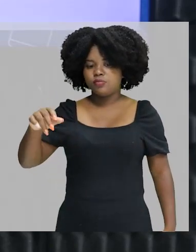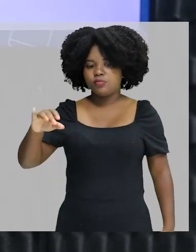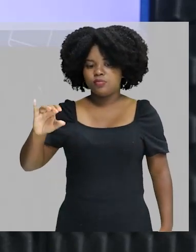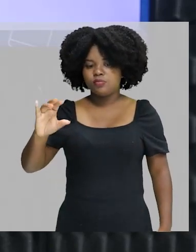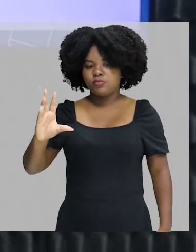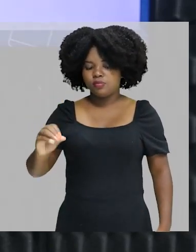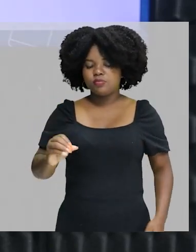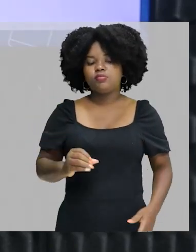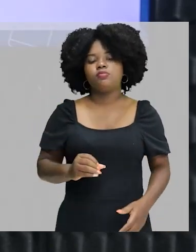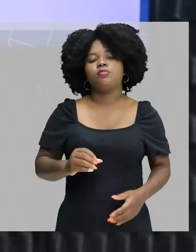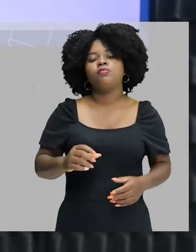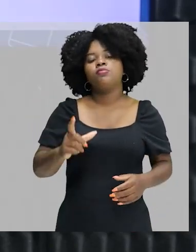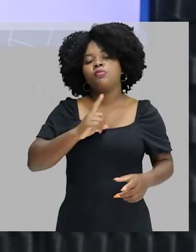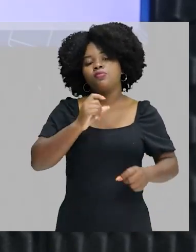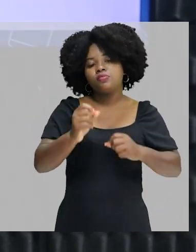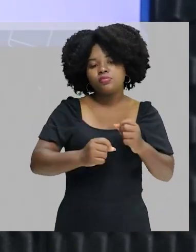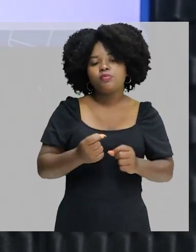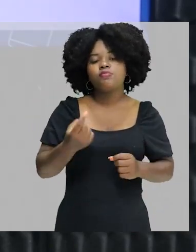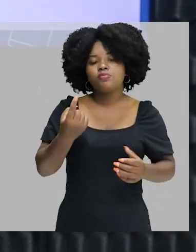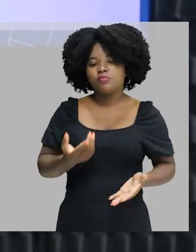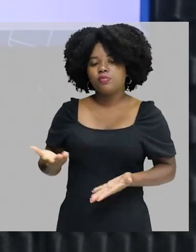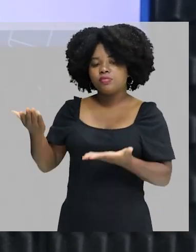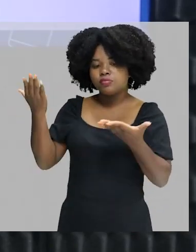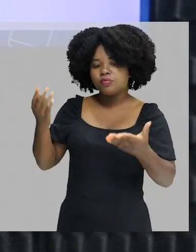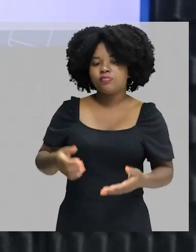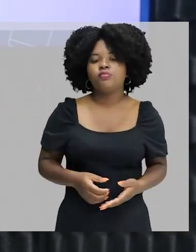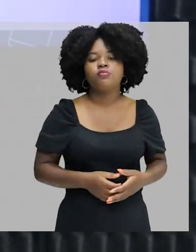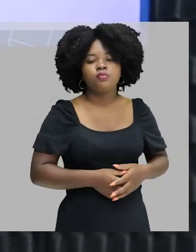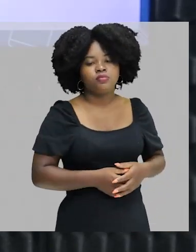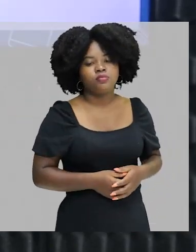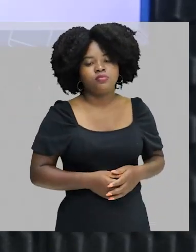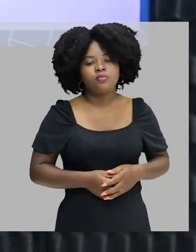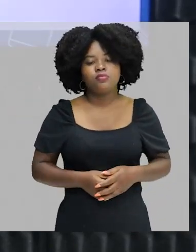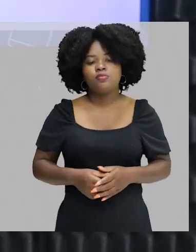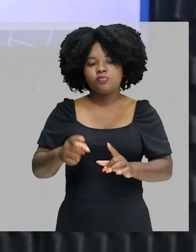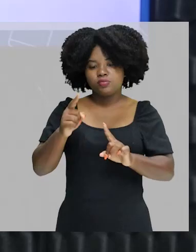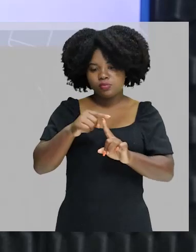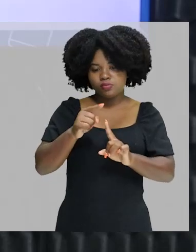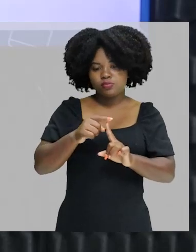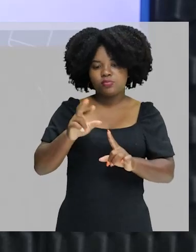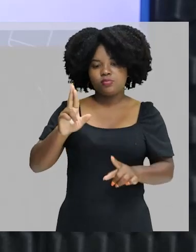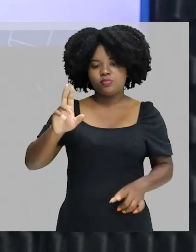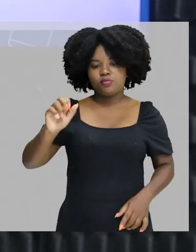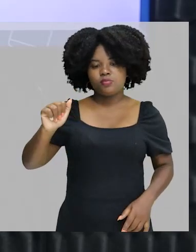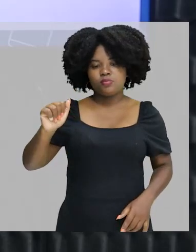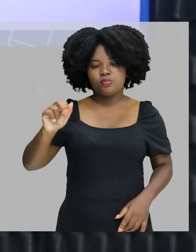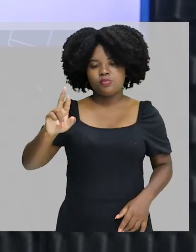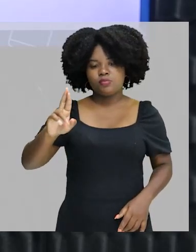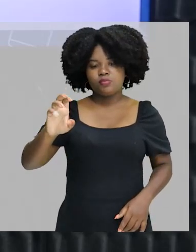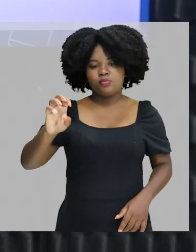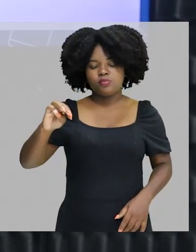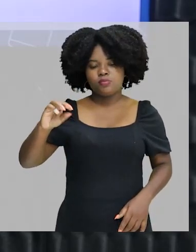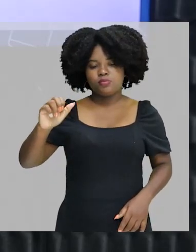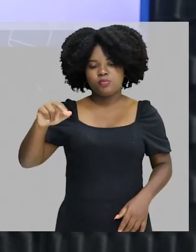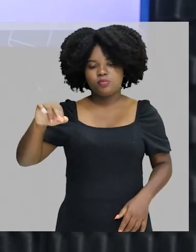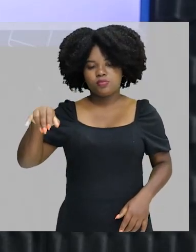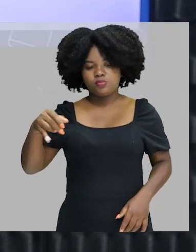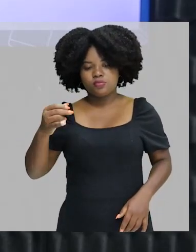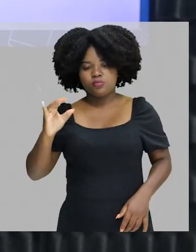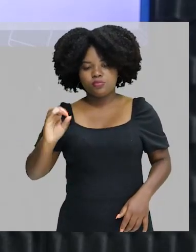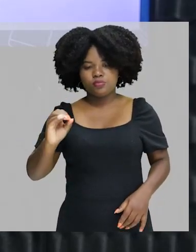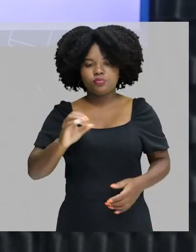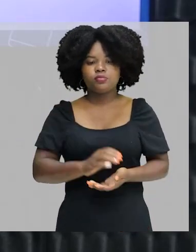aula, estaremos trabalhando os polímeros de rearranjo, mas também vamos estar fazendo uma revisão, a classificação